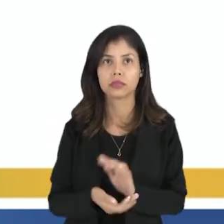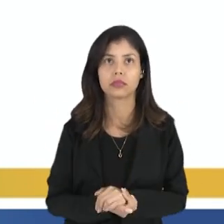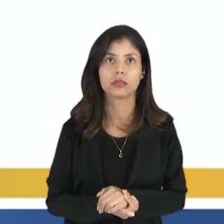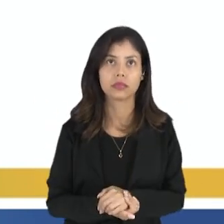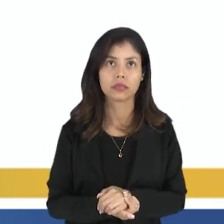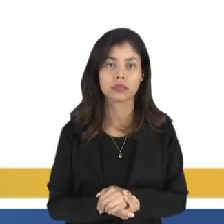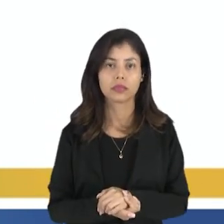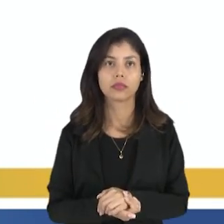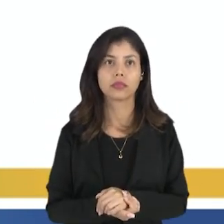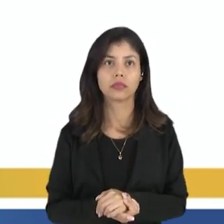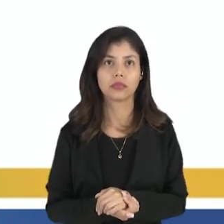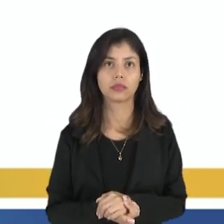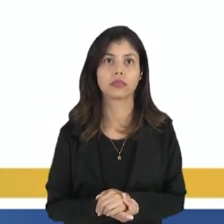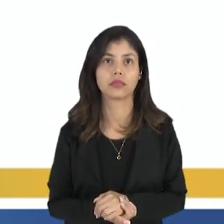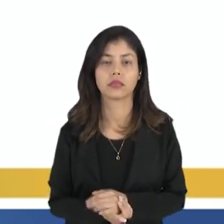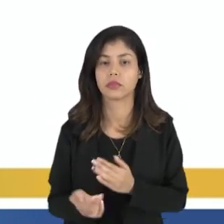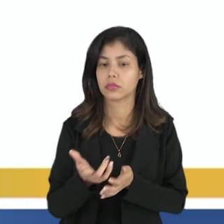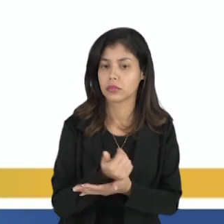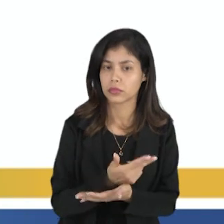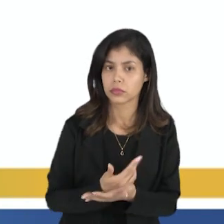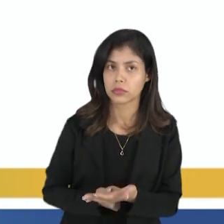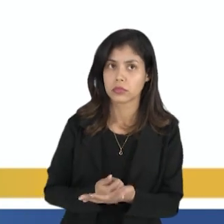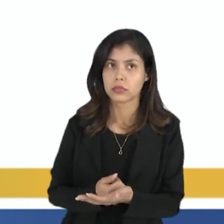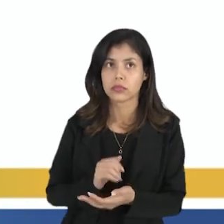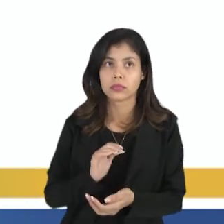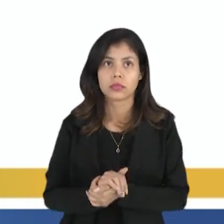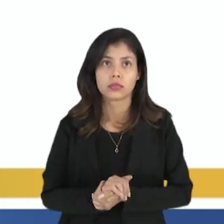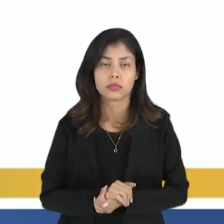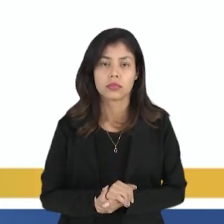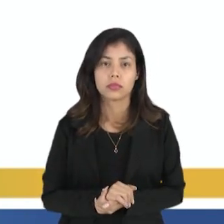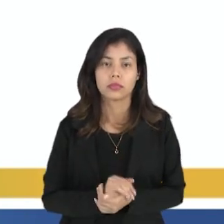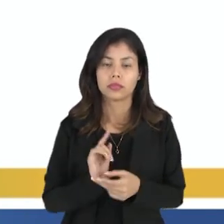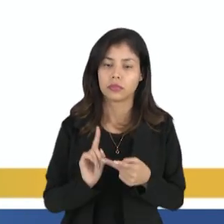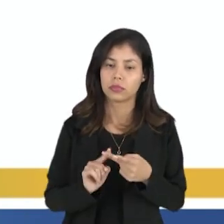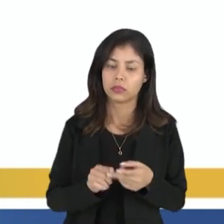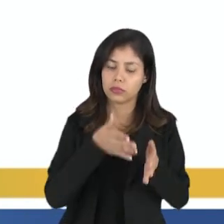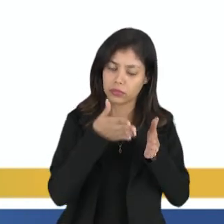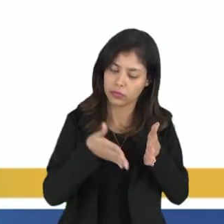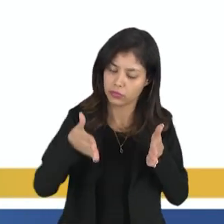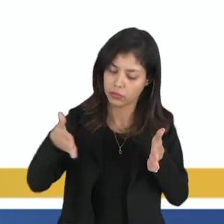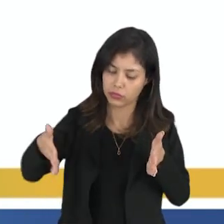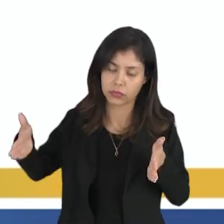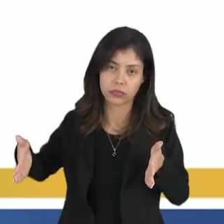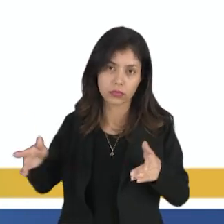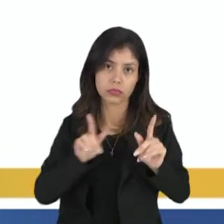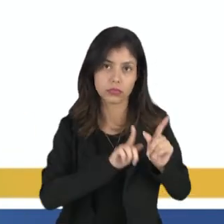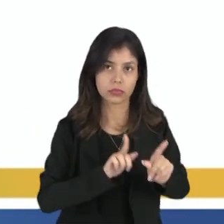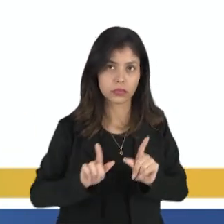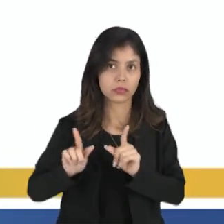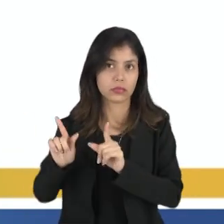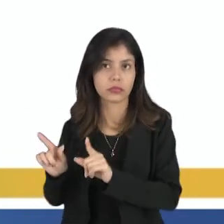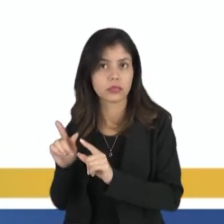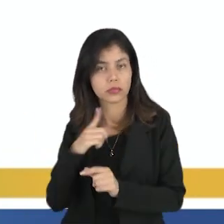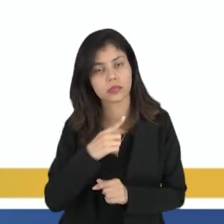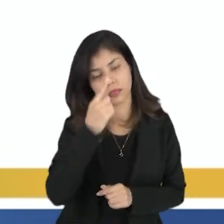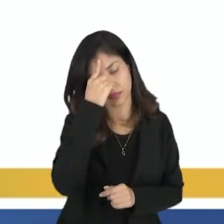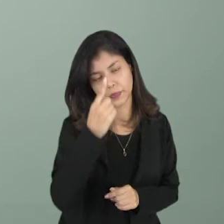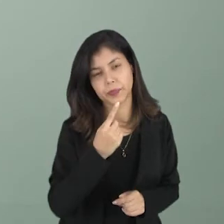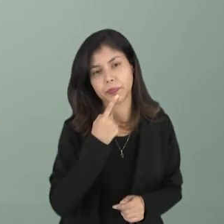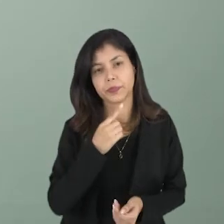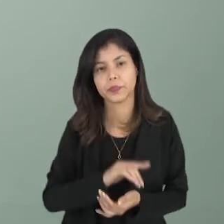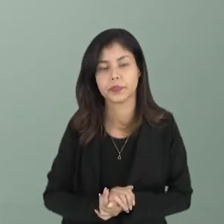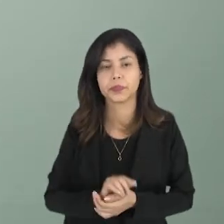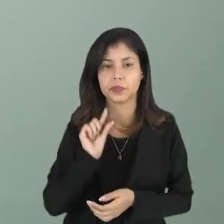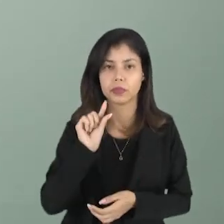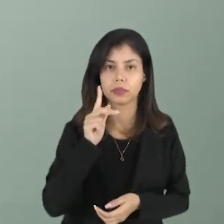diferenças. Cartoon é um desenho e comic strip são sequências de quadros contendo imagens